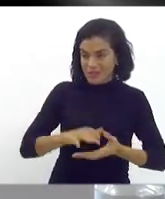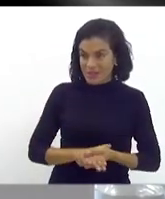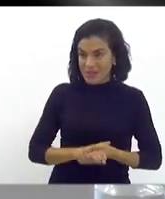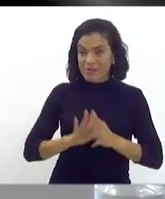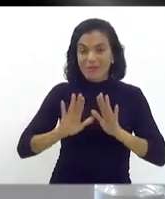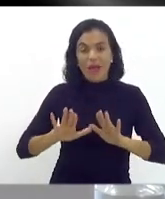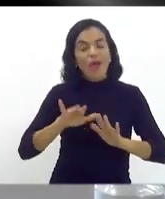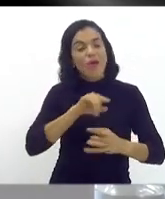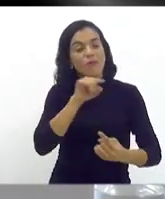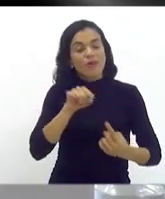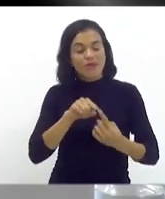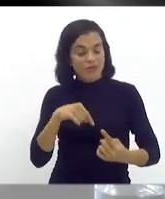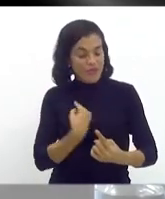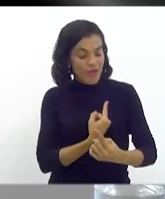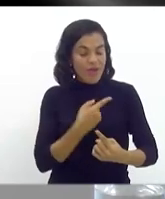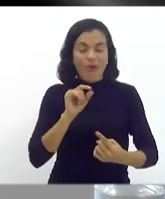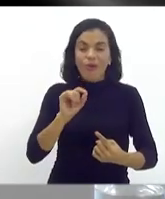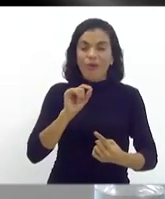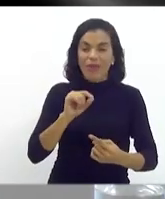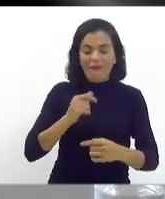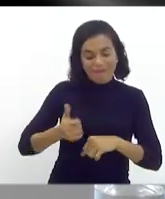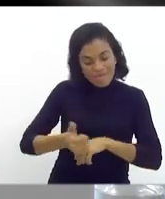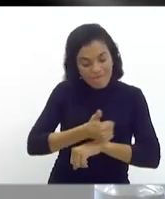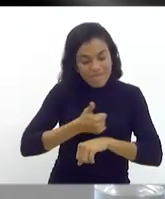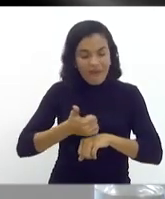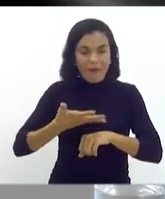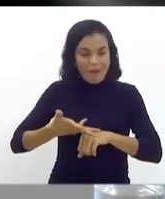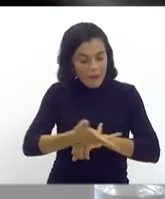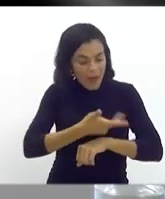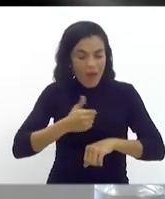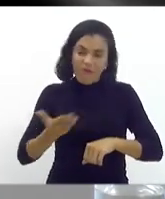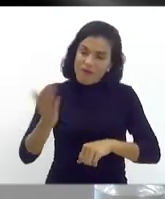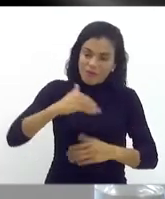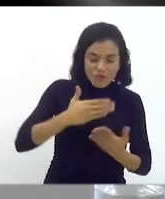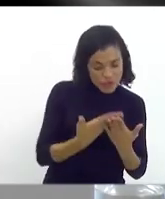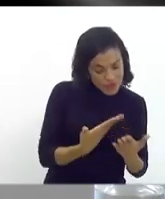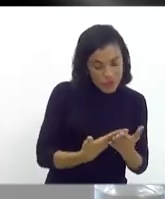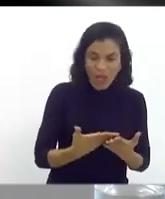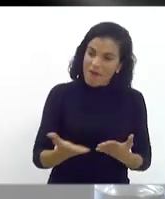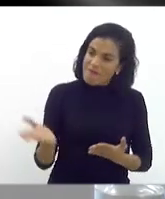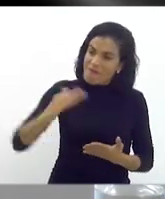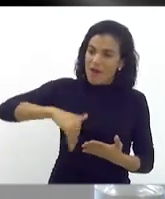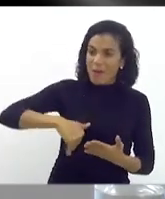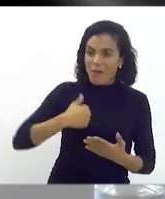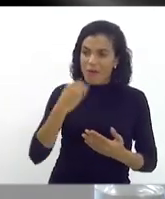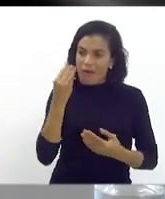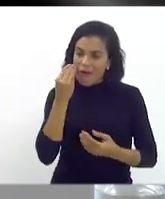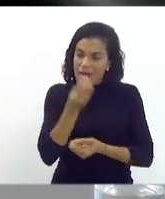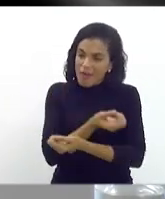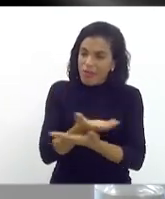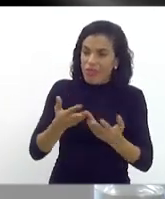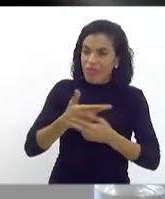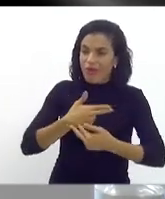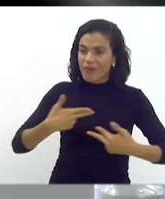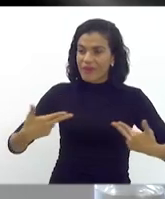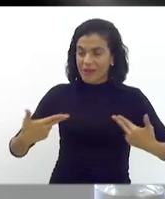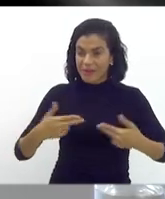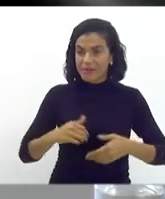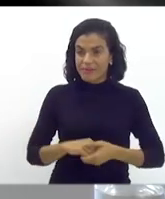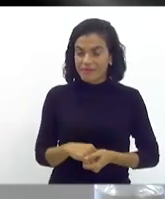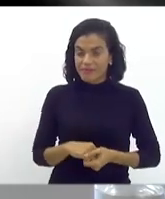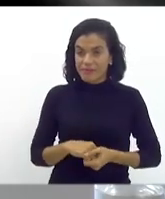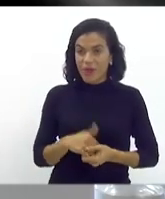o que a gente quer é isso vamos tentar nos aperfeiçoar Vamos estudar vamos trazer novidades sobre os a outra coisa que